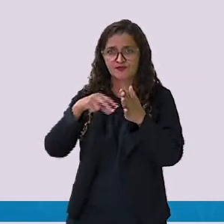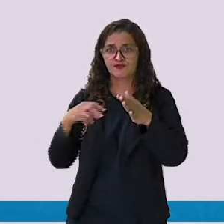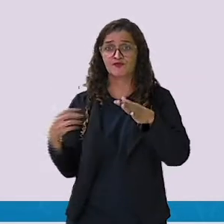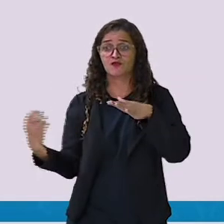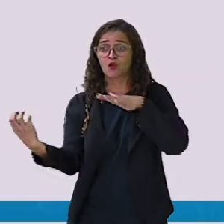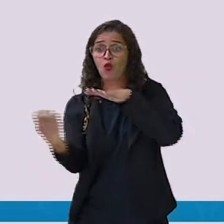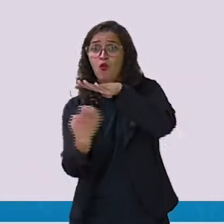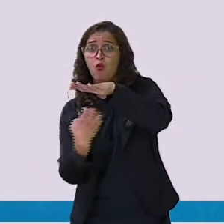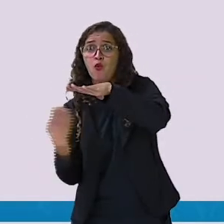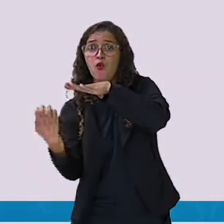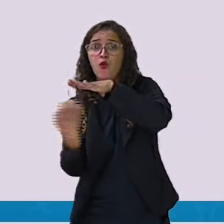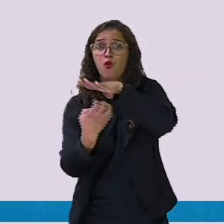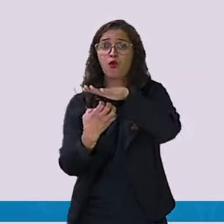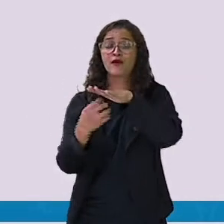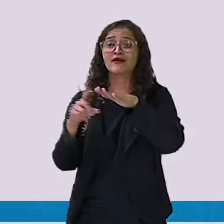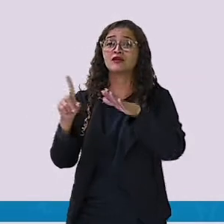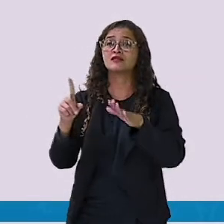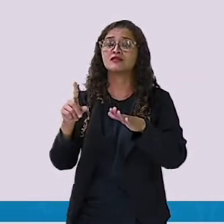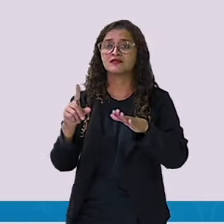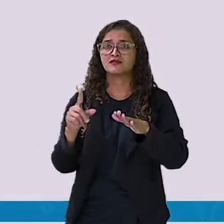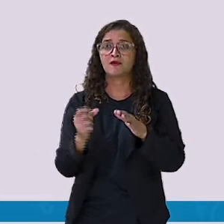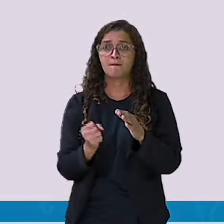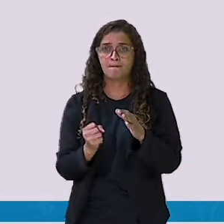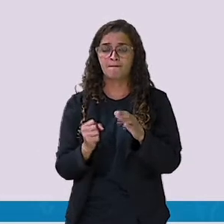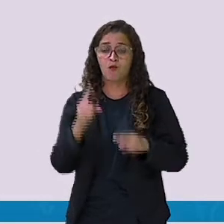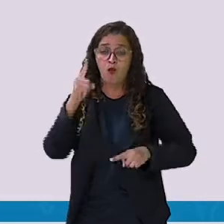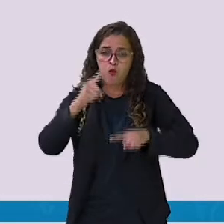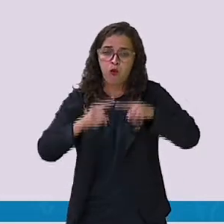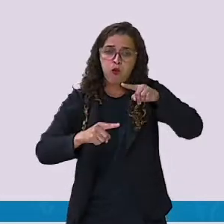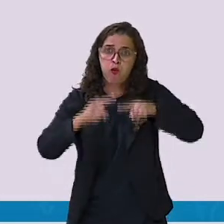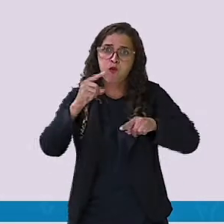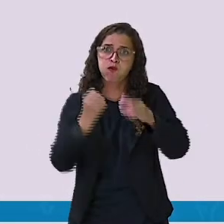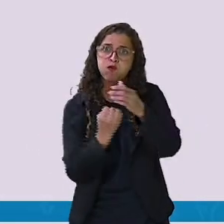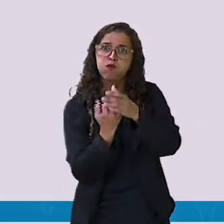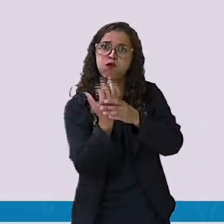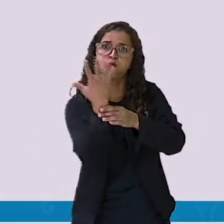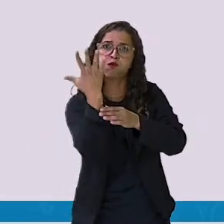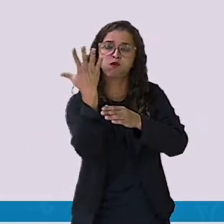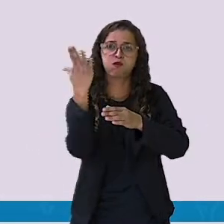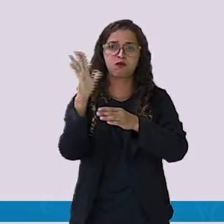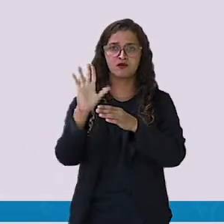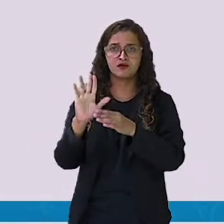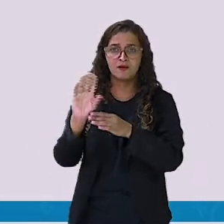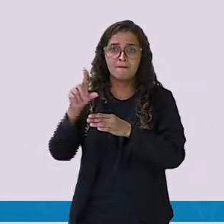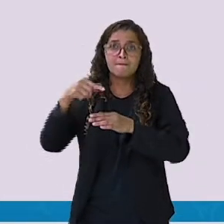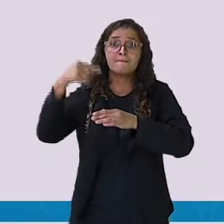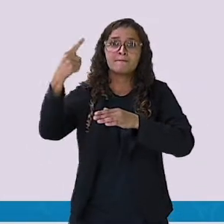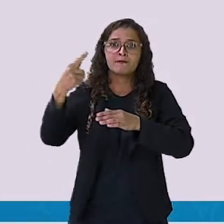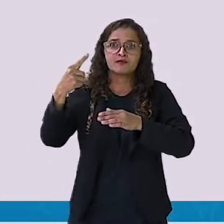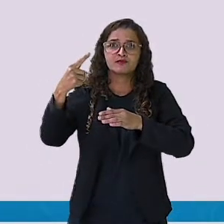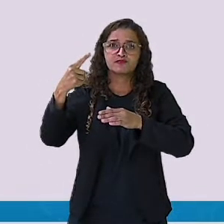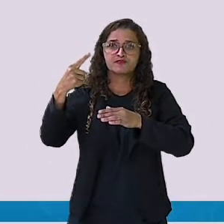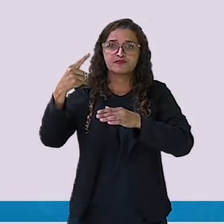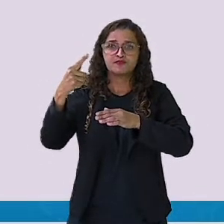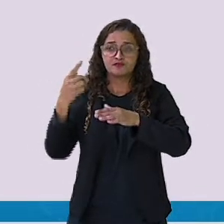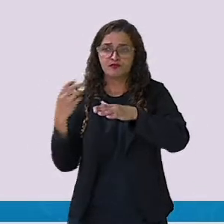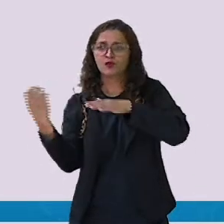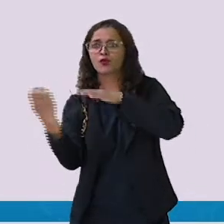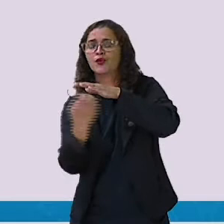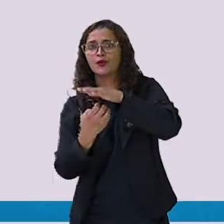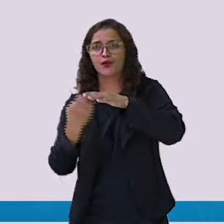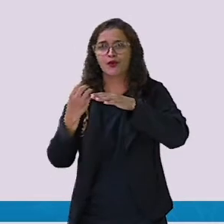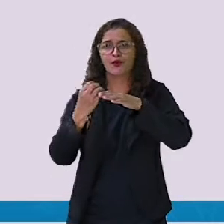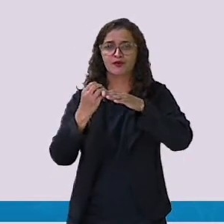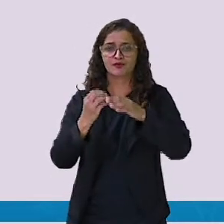na transformação de matéria-prima bruta em matéria-prima para outras indústrias. Com